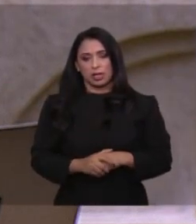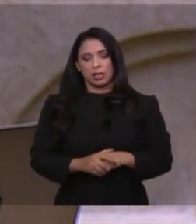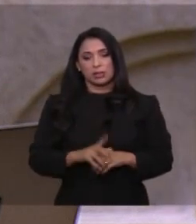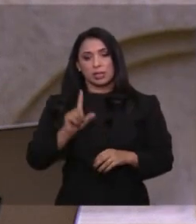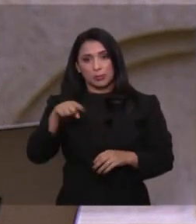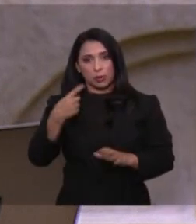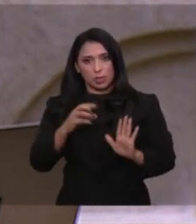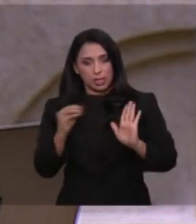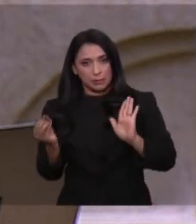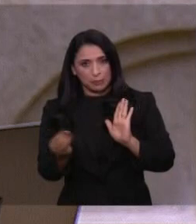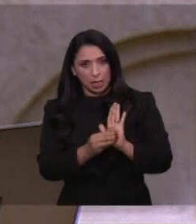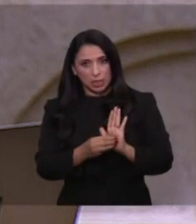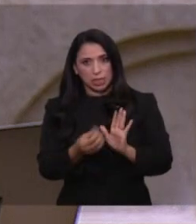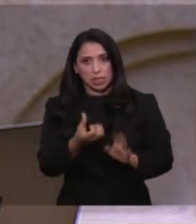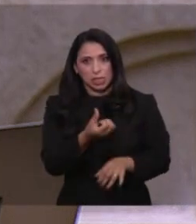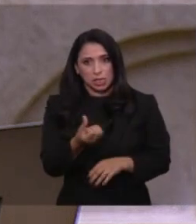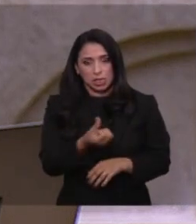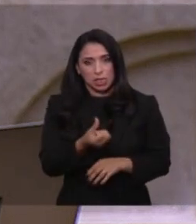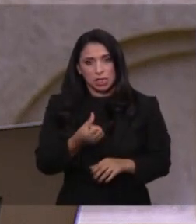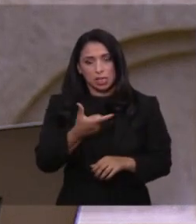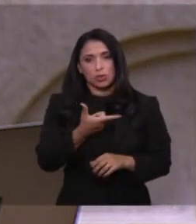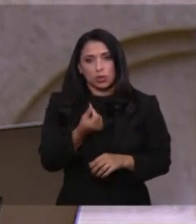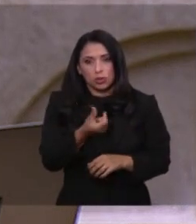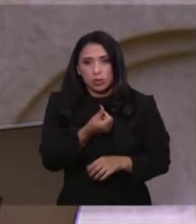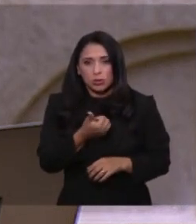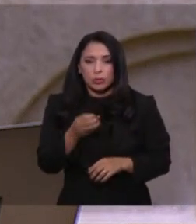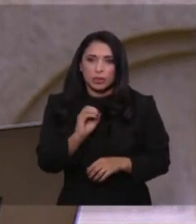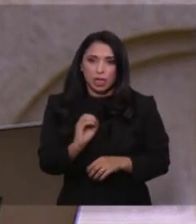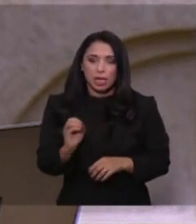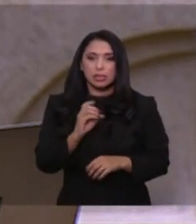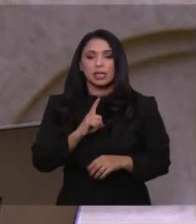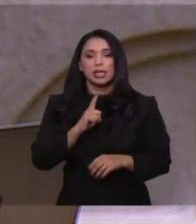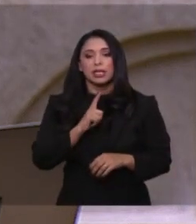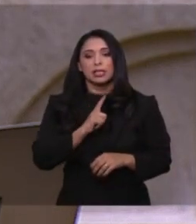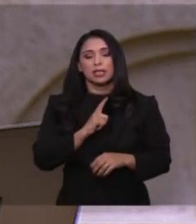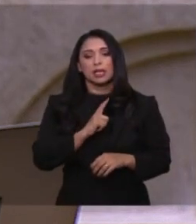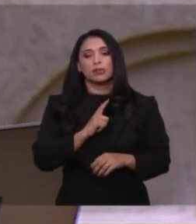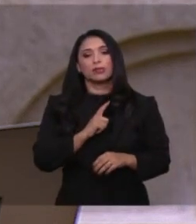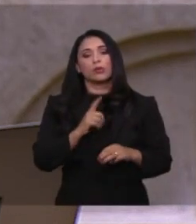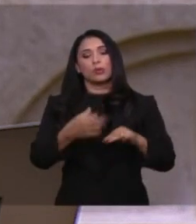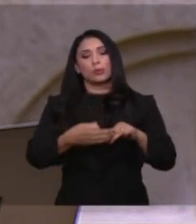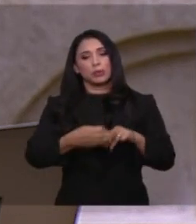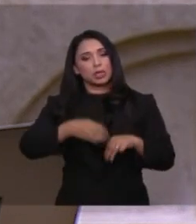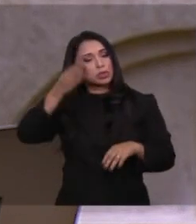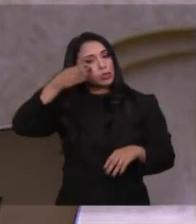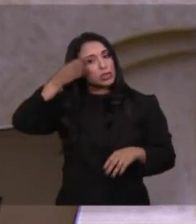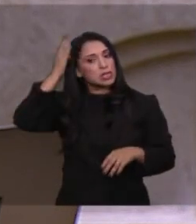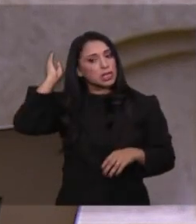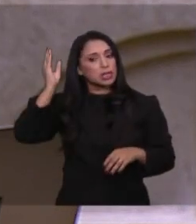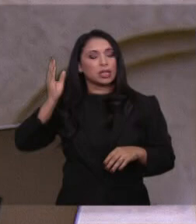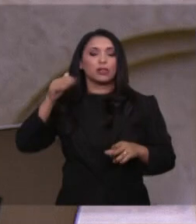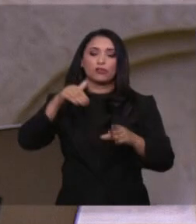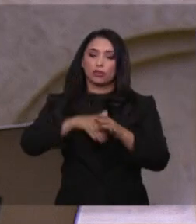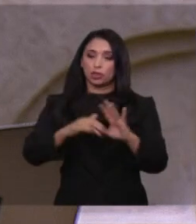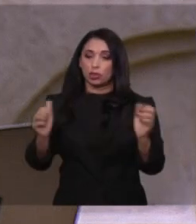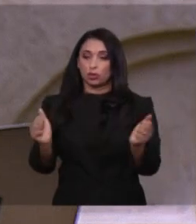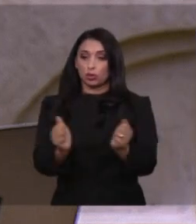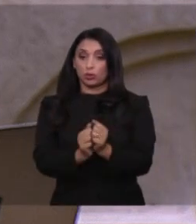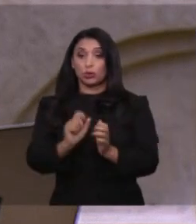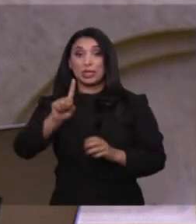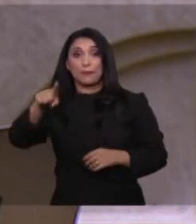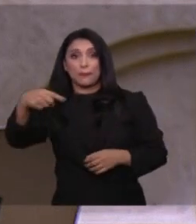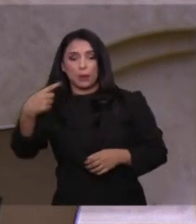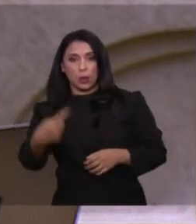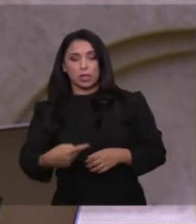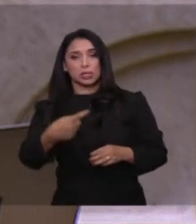Constitucional 66 de 2010, Sua Excelência foi acompanhado pelo ministro Cristiano Zanin. Em seguida, houve o voto